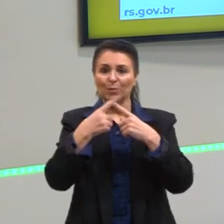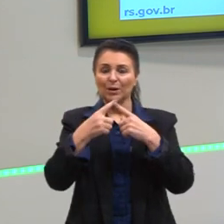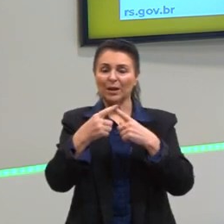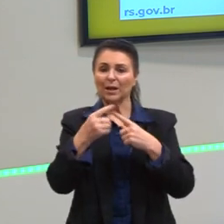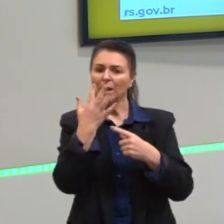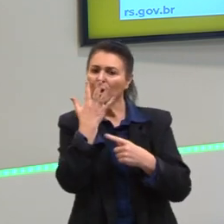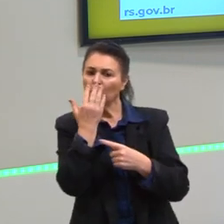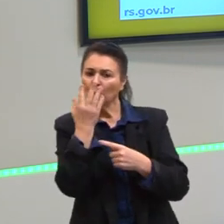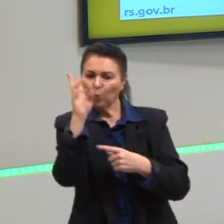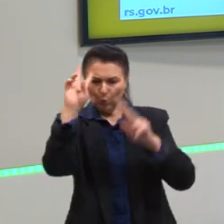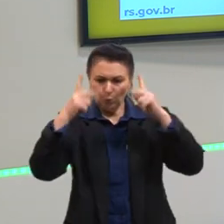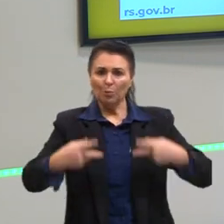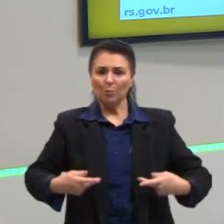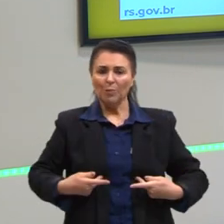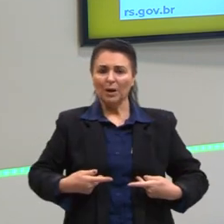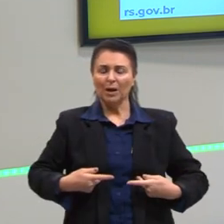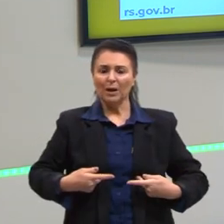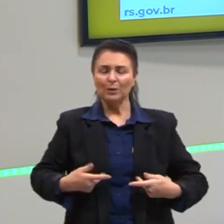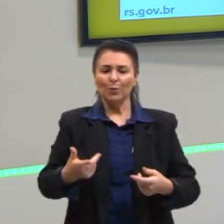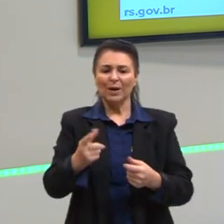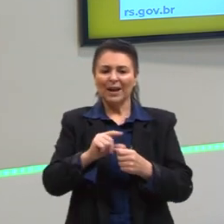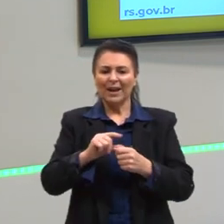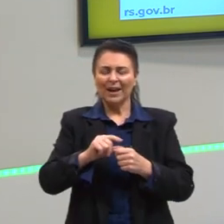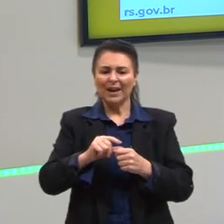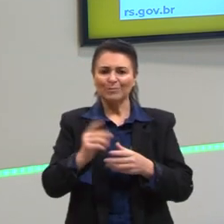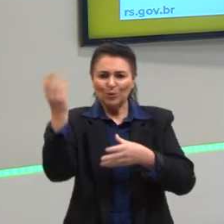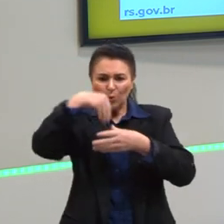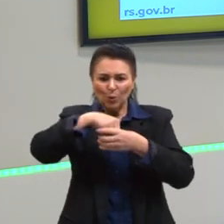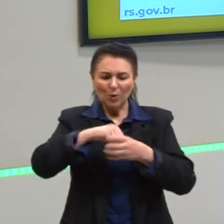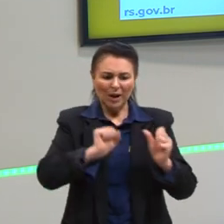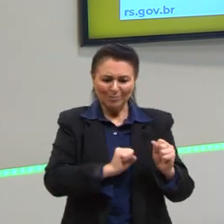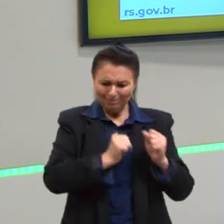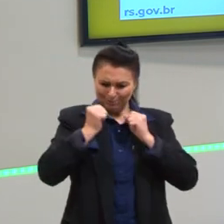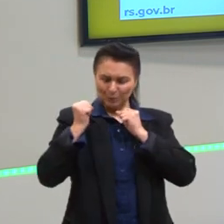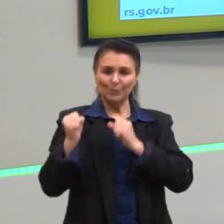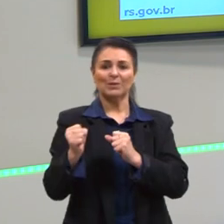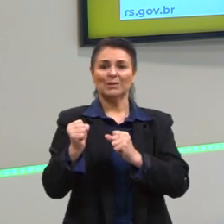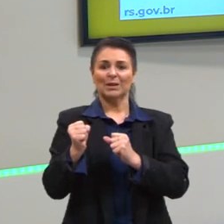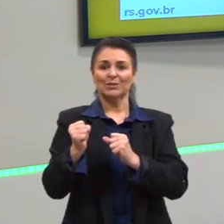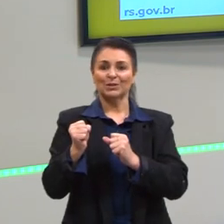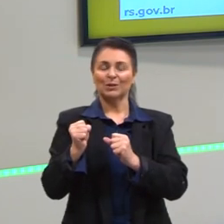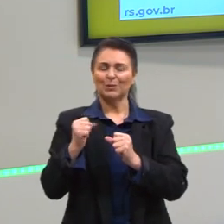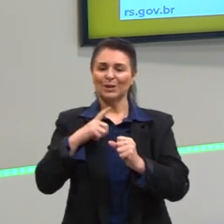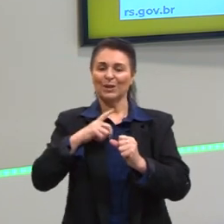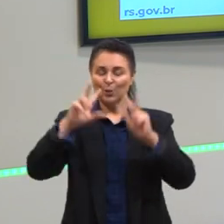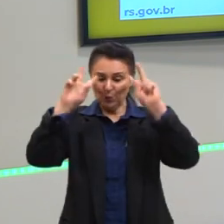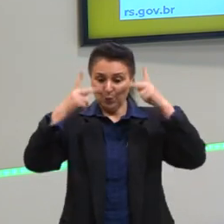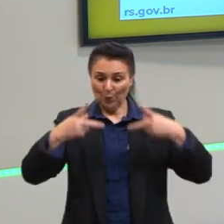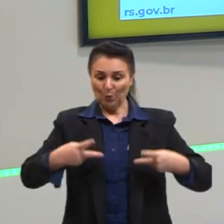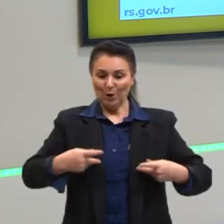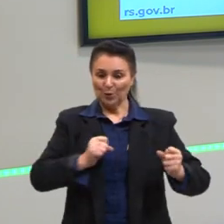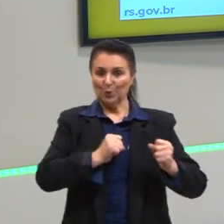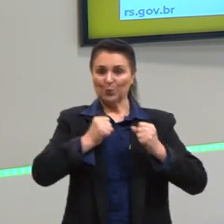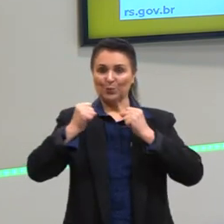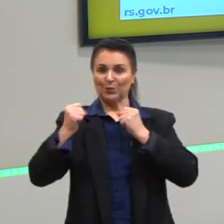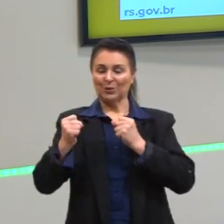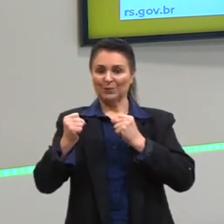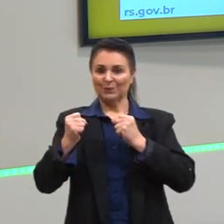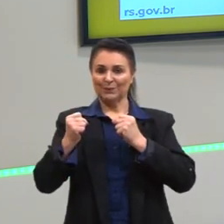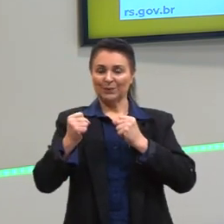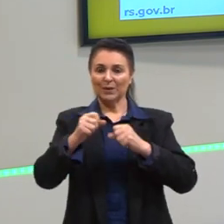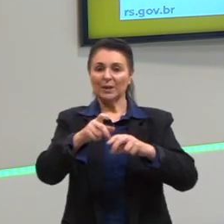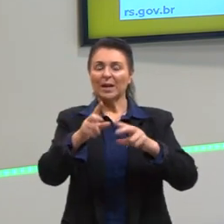porque você fazer uma música uma poesia é você com você mesmo então aí está estão sendo onipotente né essa então de instrução